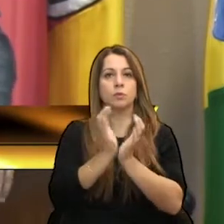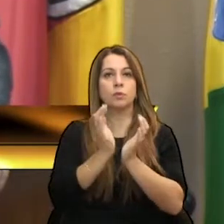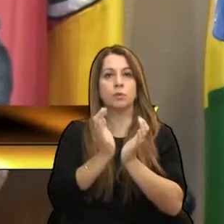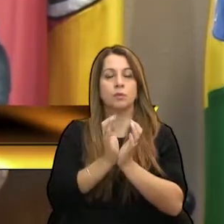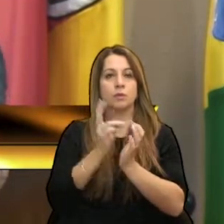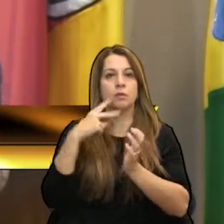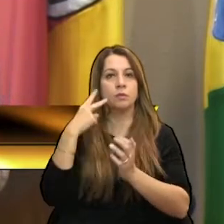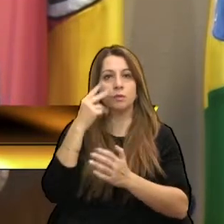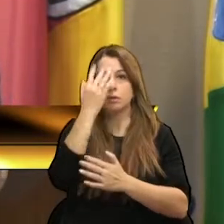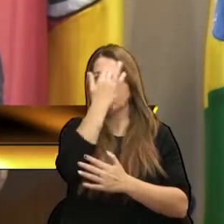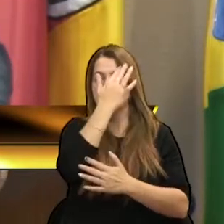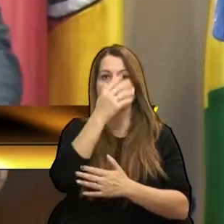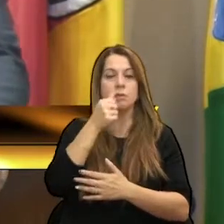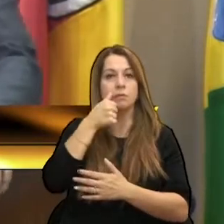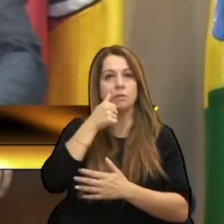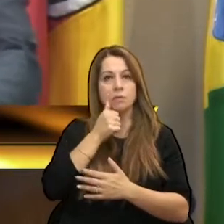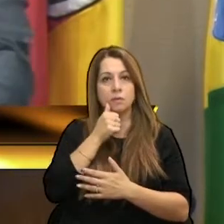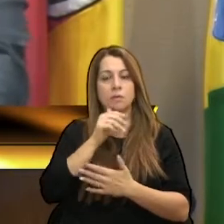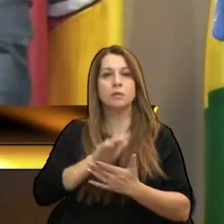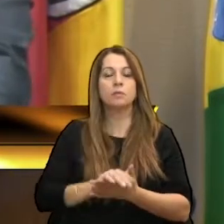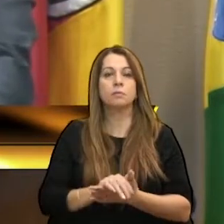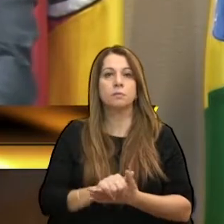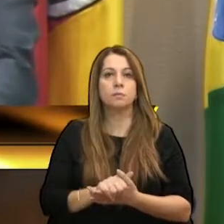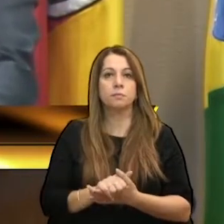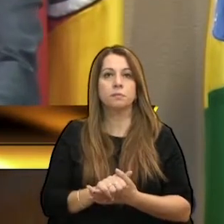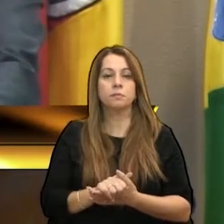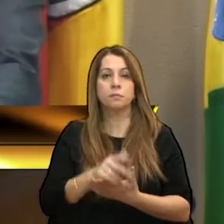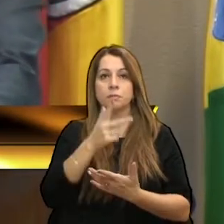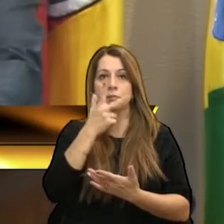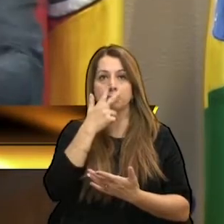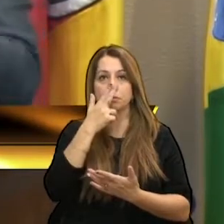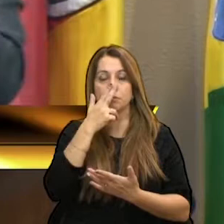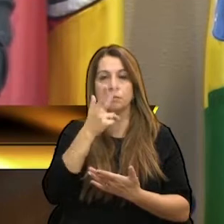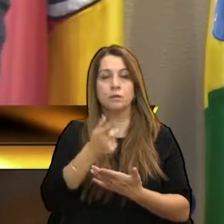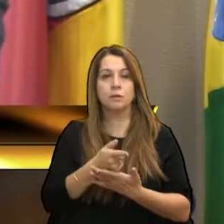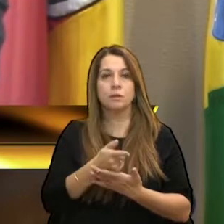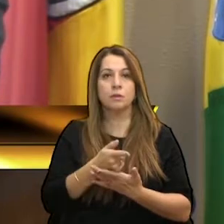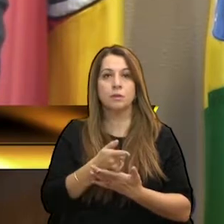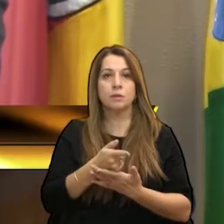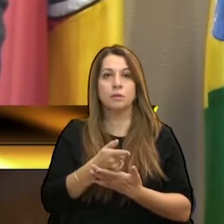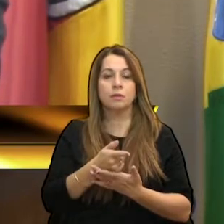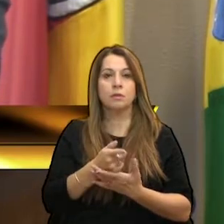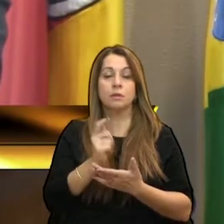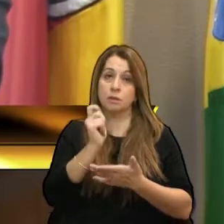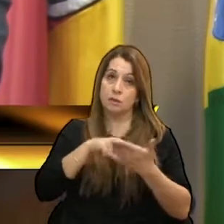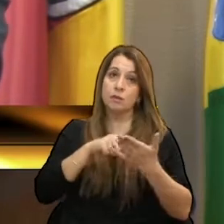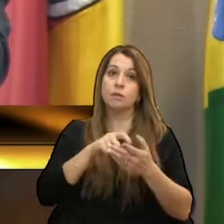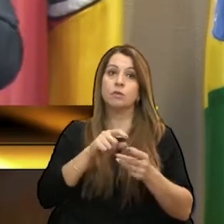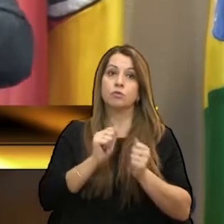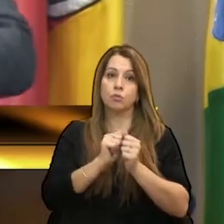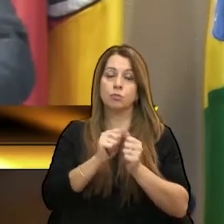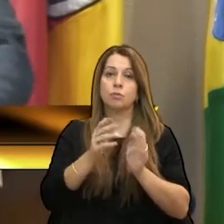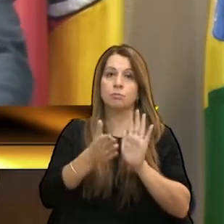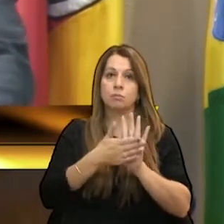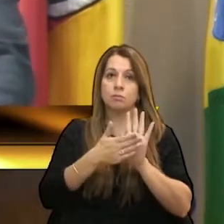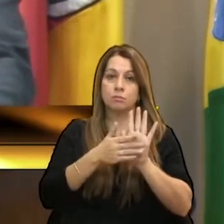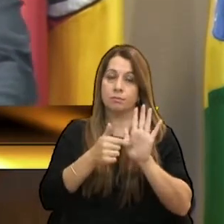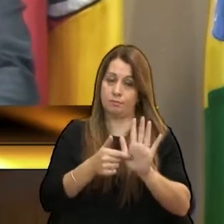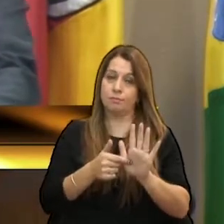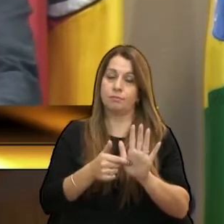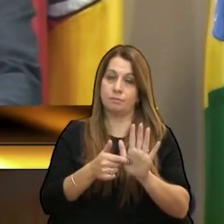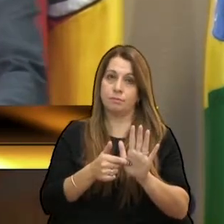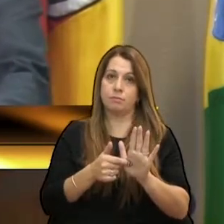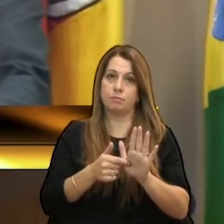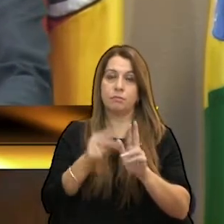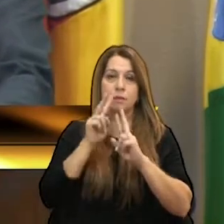tanto o vereador Adiló quanto a vereadora Paula, que são igualmente autores dessa importante proposição